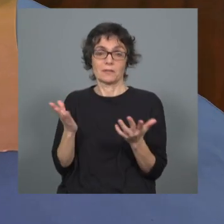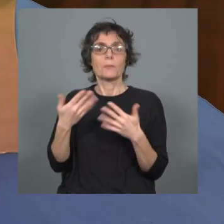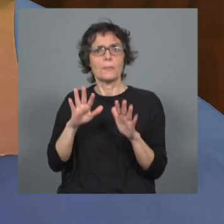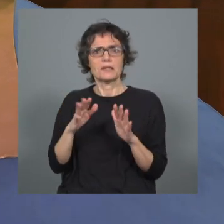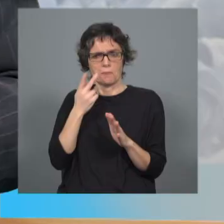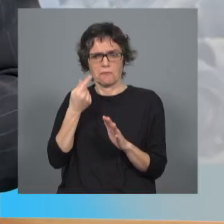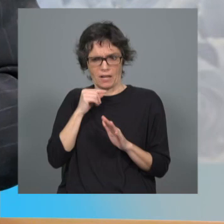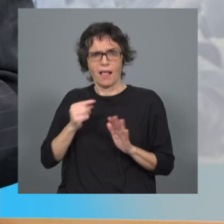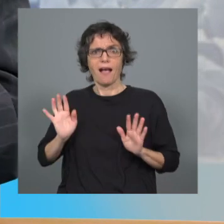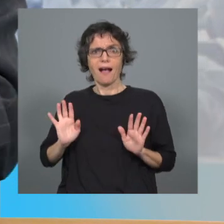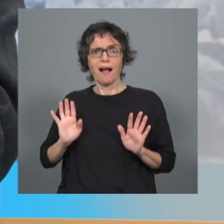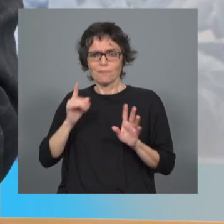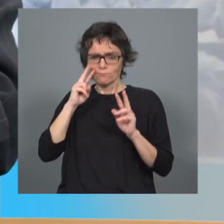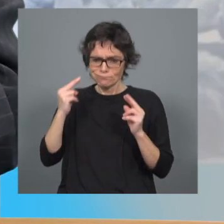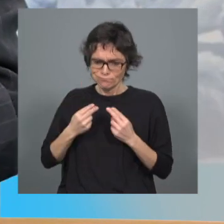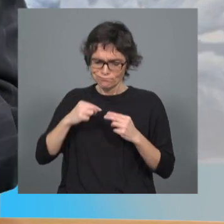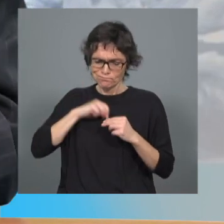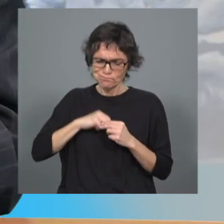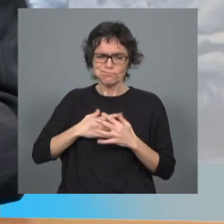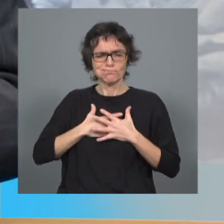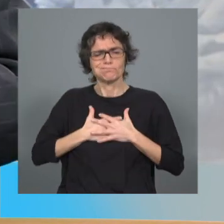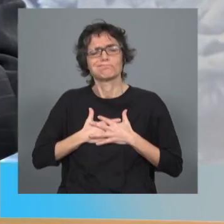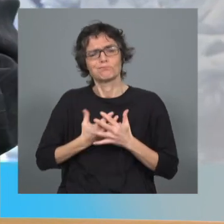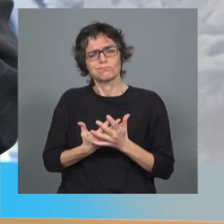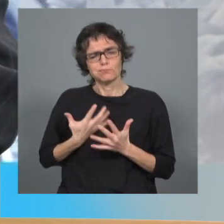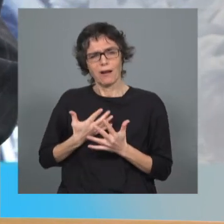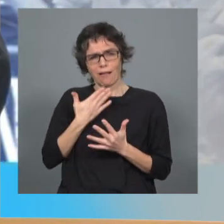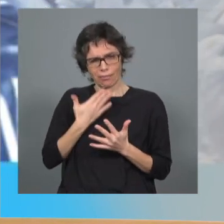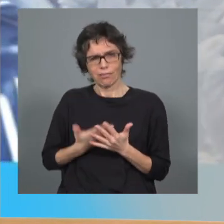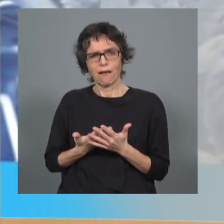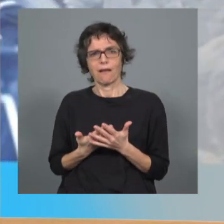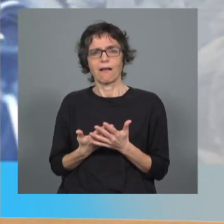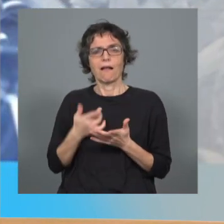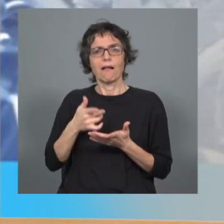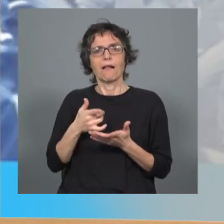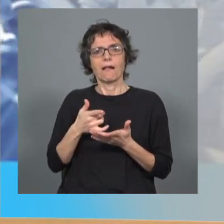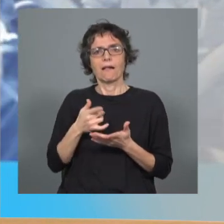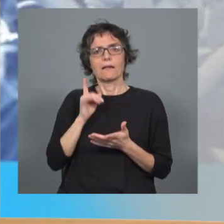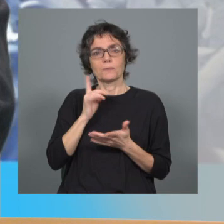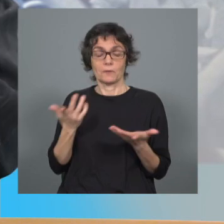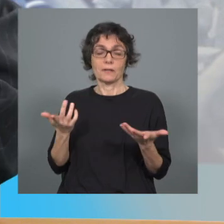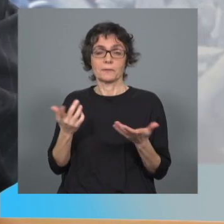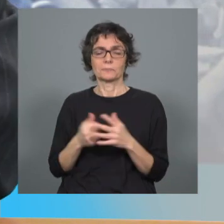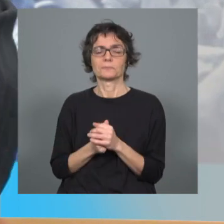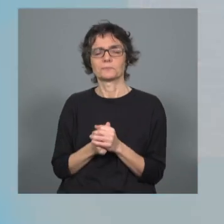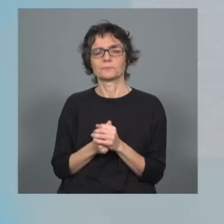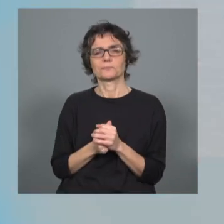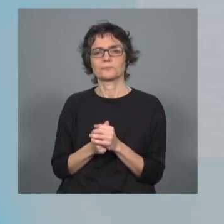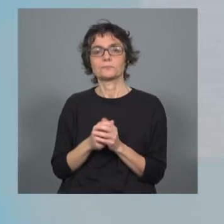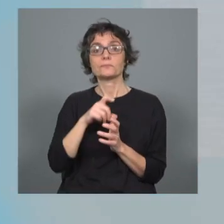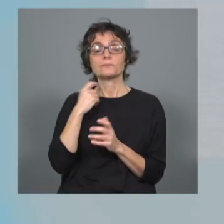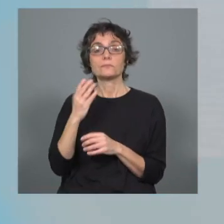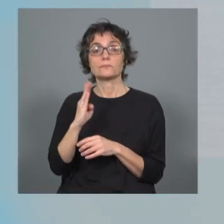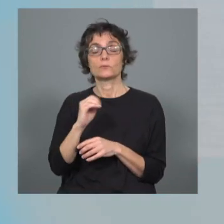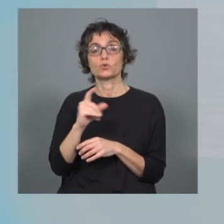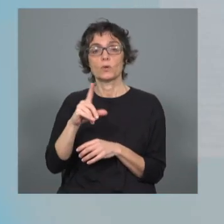facto, nos deixemos interiorizar e valorizemos o mistério que celebramos. O Padre João Lourenço é natural